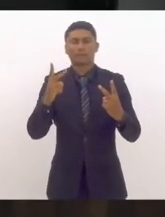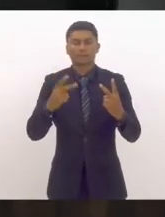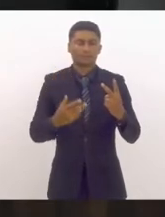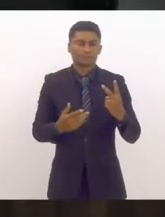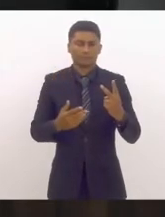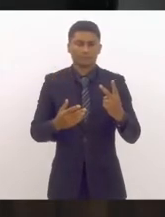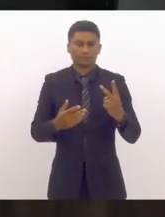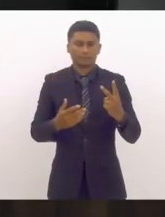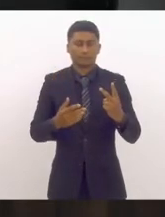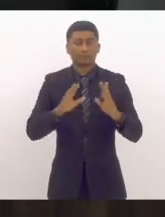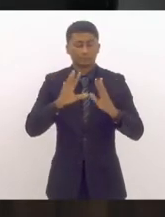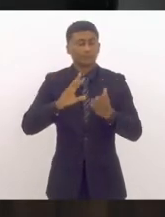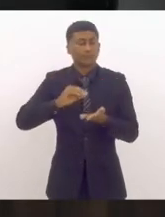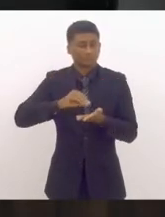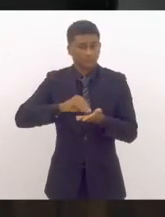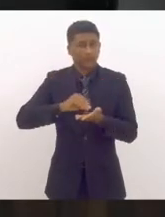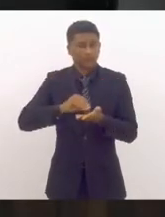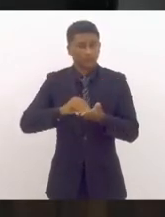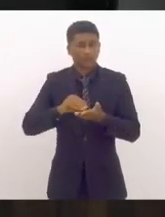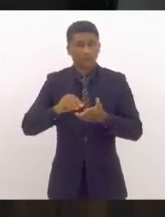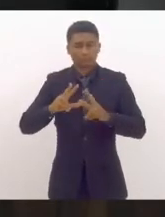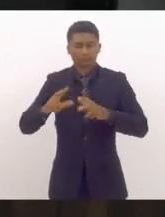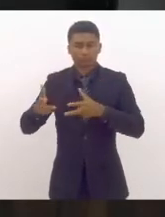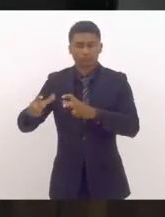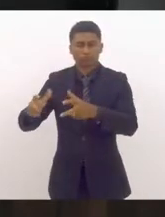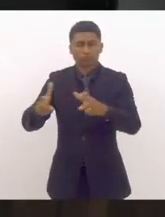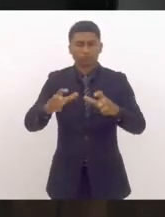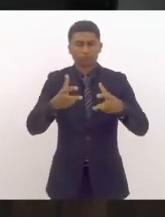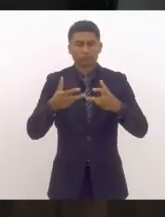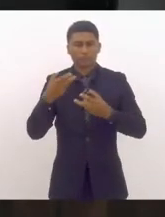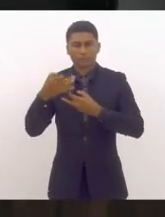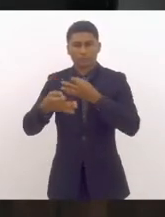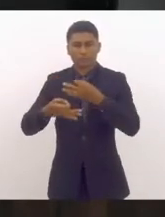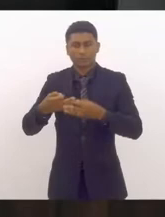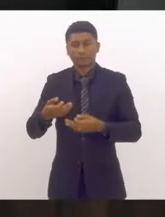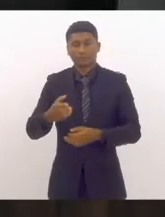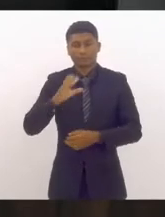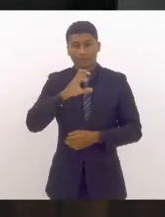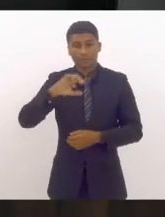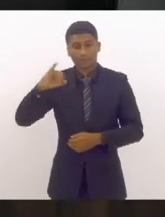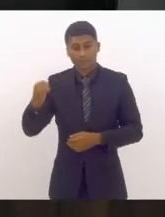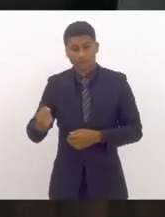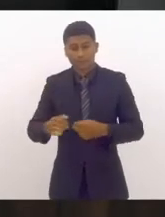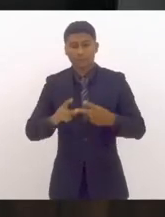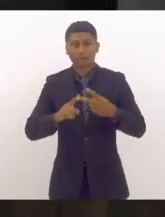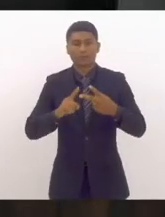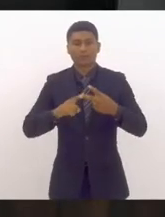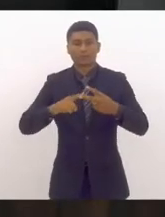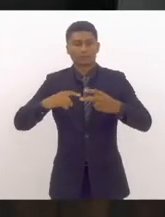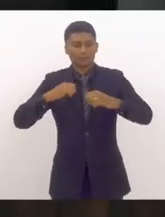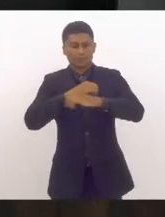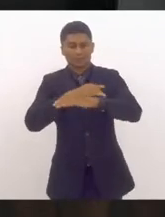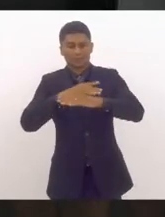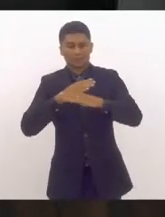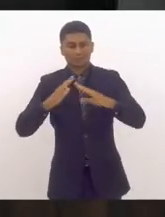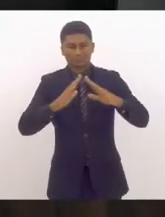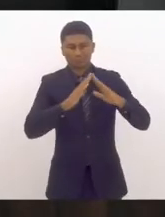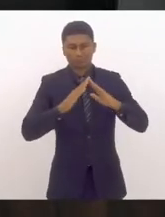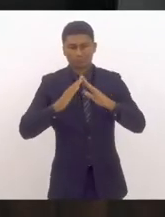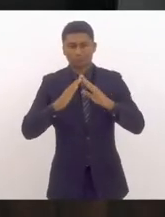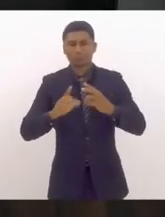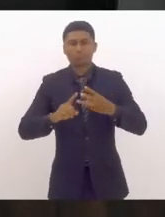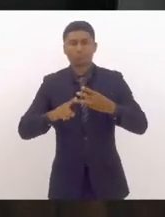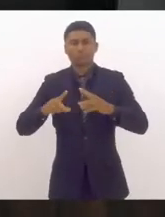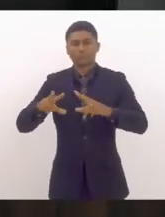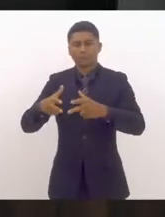de pareceres das Comissões de Constituição e Justiça, de Política Urbana, Habitação e Assuntos Fundiários, Defesa